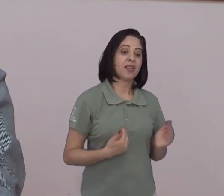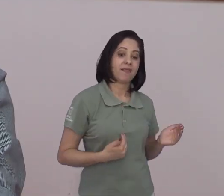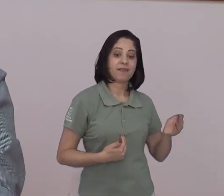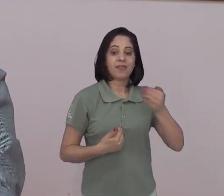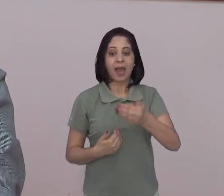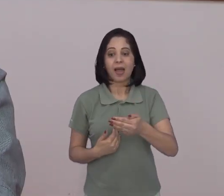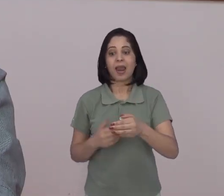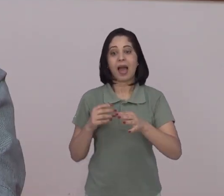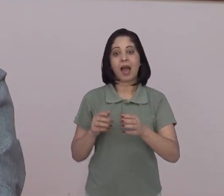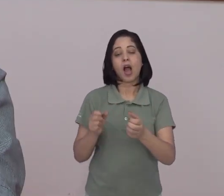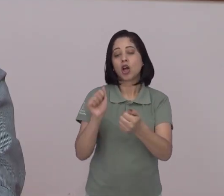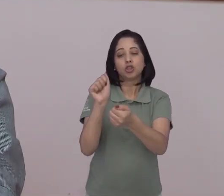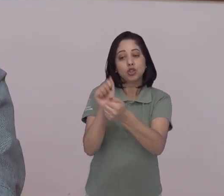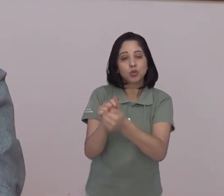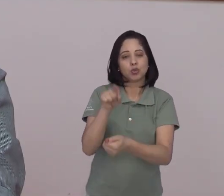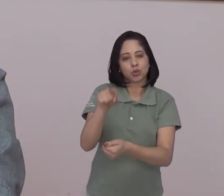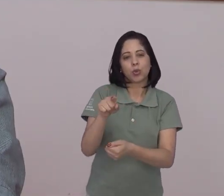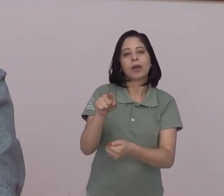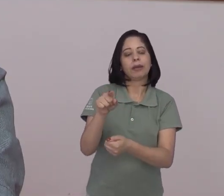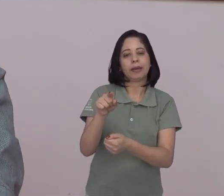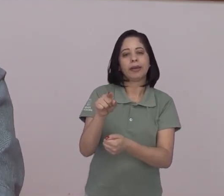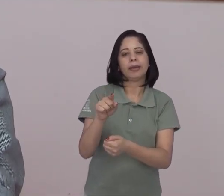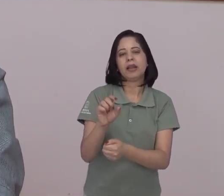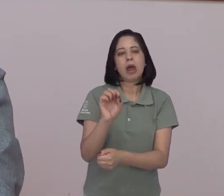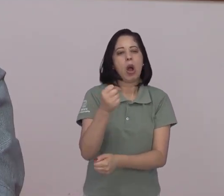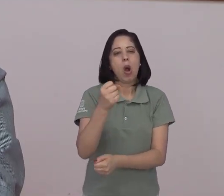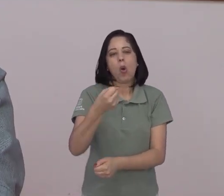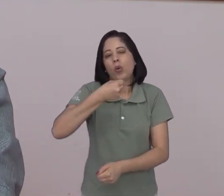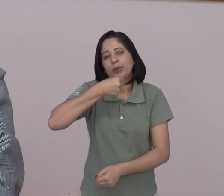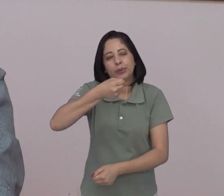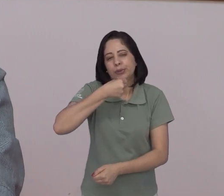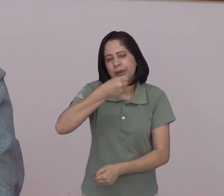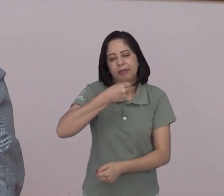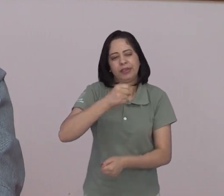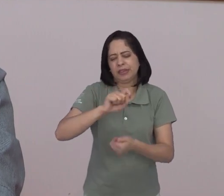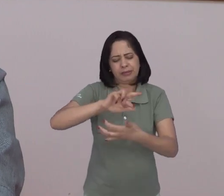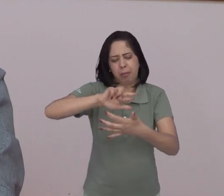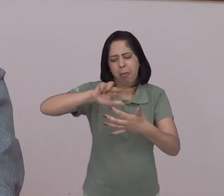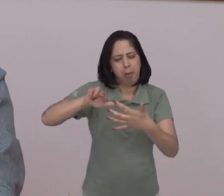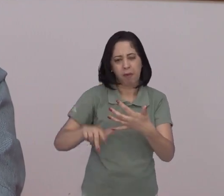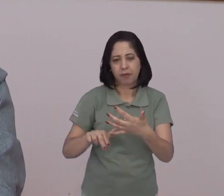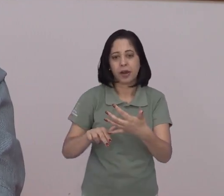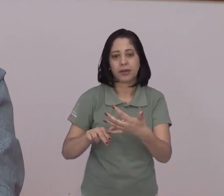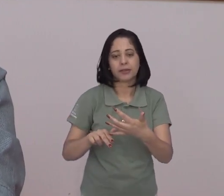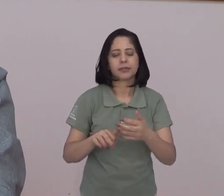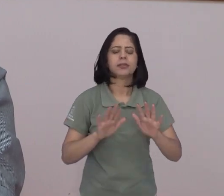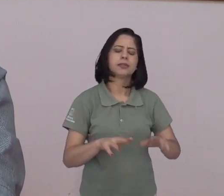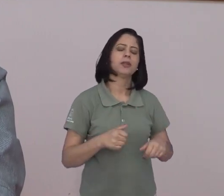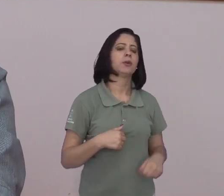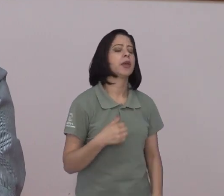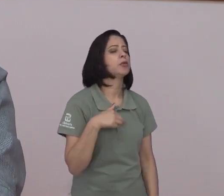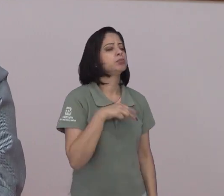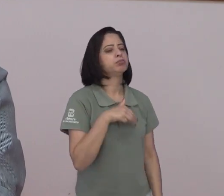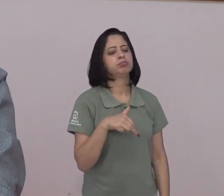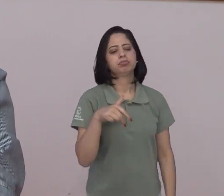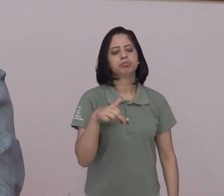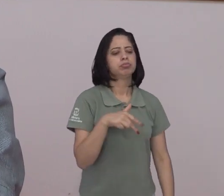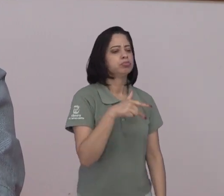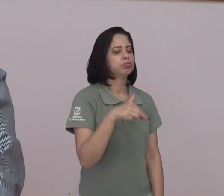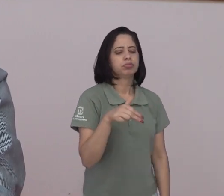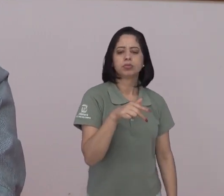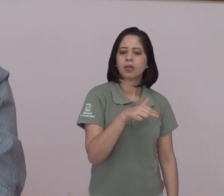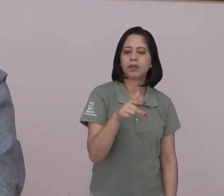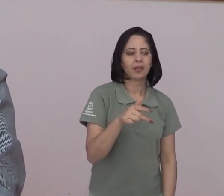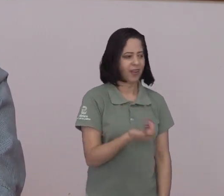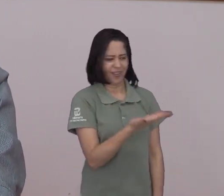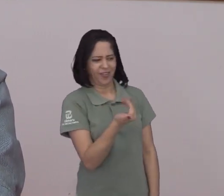buscar algumas matérias lá no Altino. Era assim, por meia dúzia, assim, 8 matérias, matérias curtas, né? E